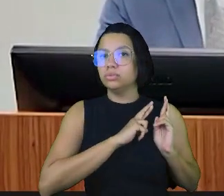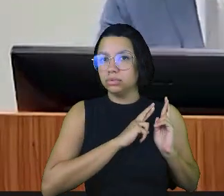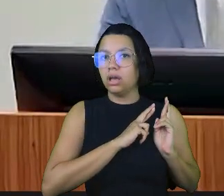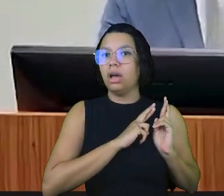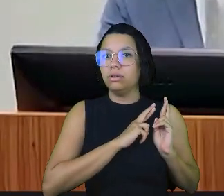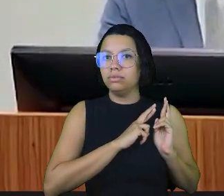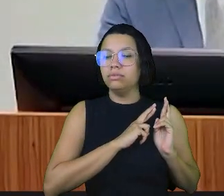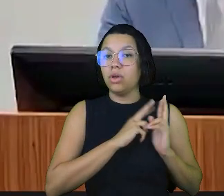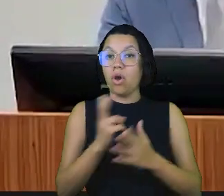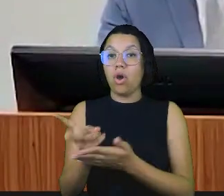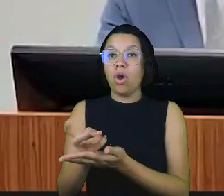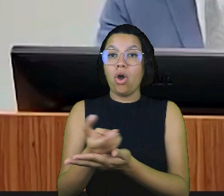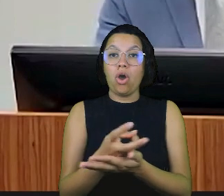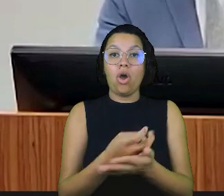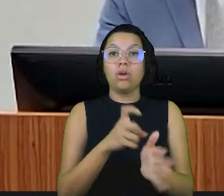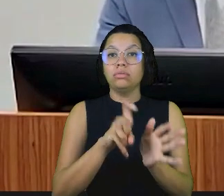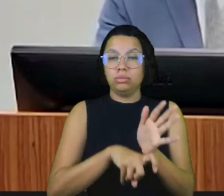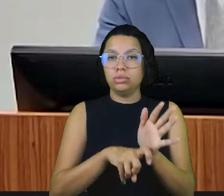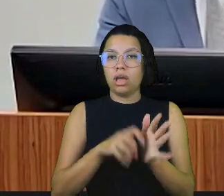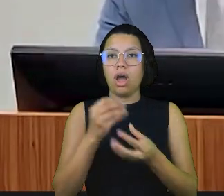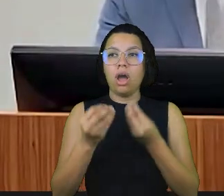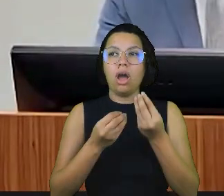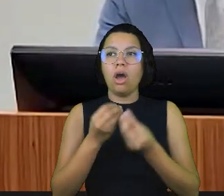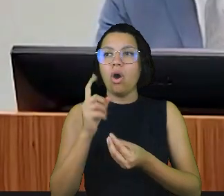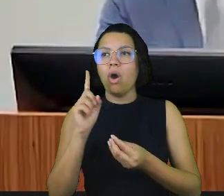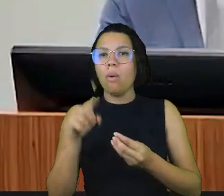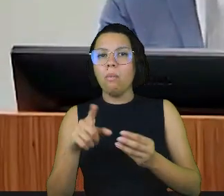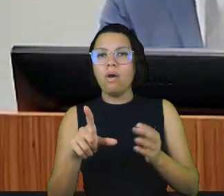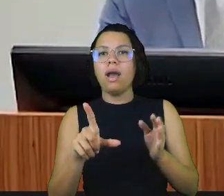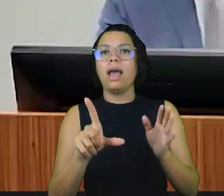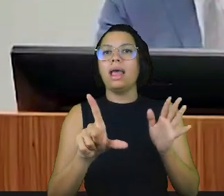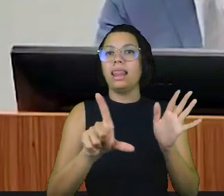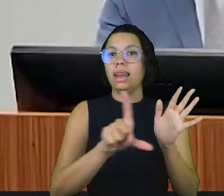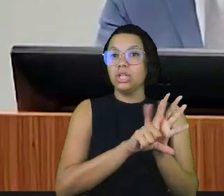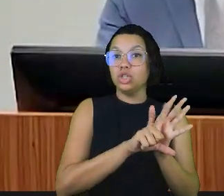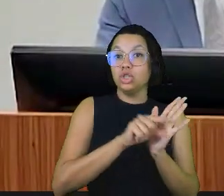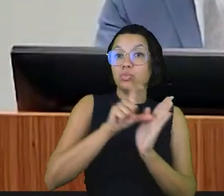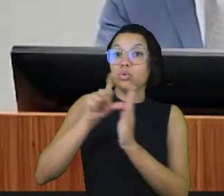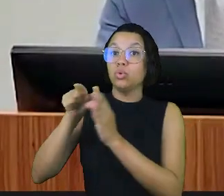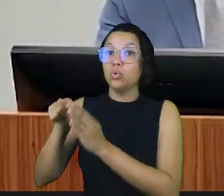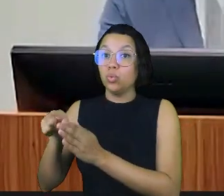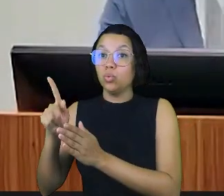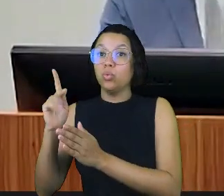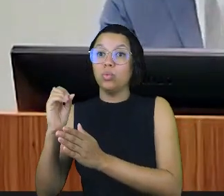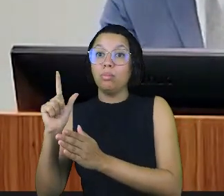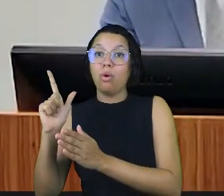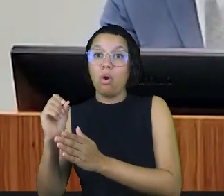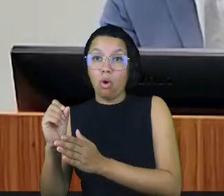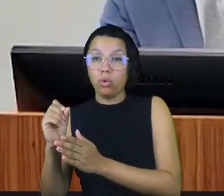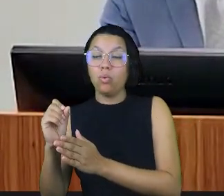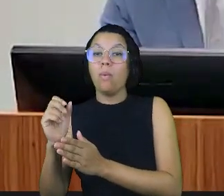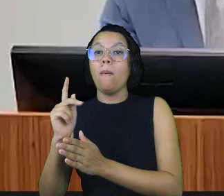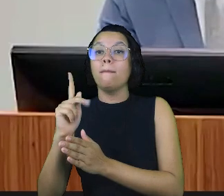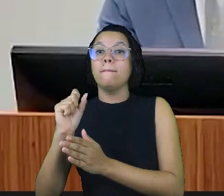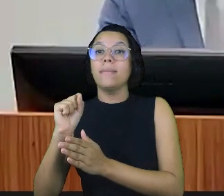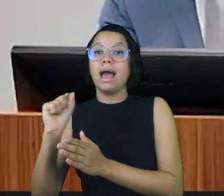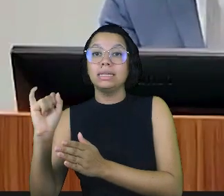ao responsável tributário, como legitimado passivo, tanto quanto o